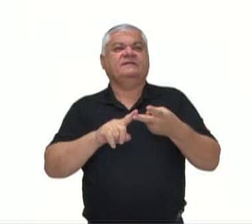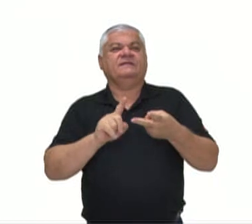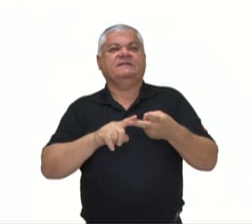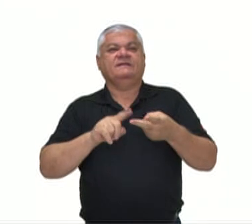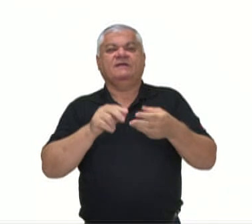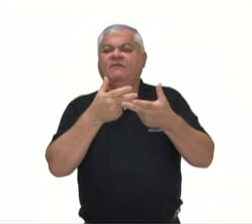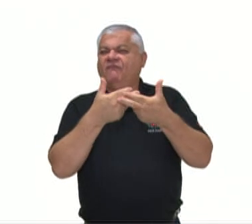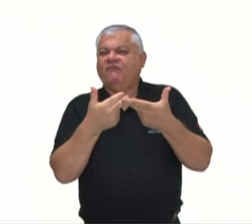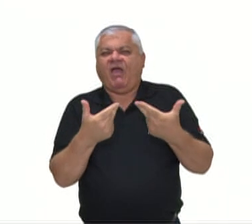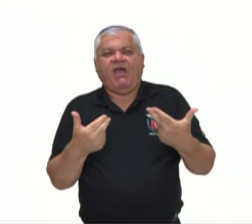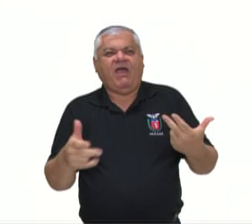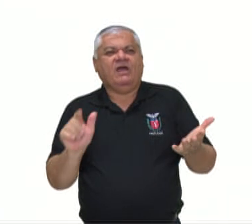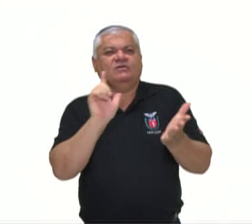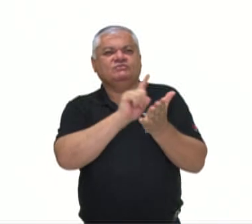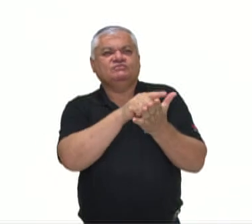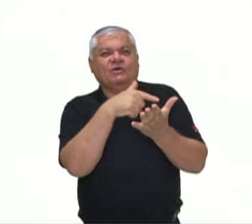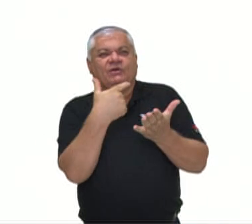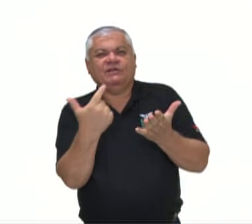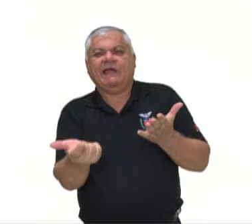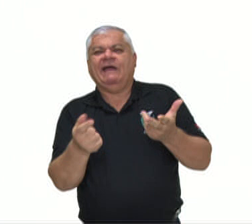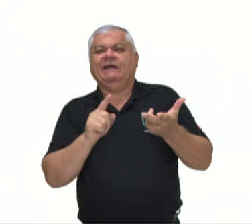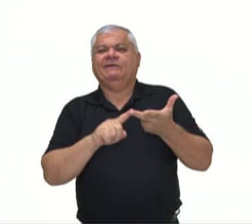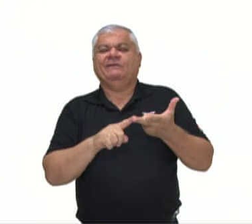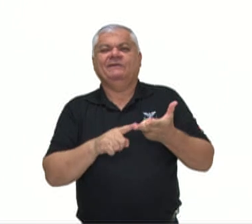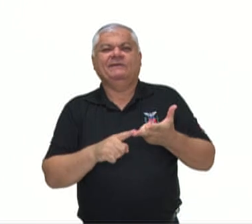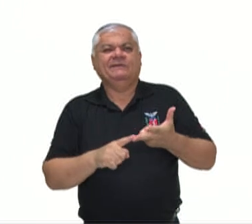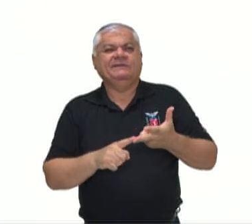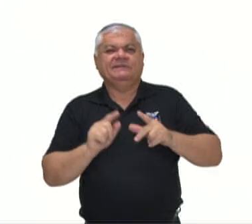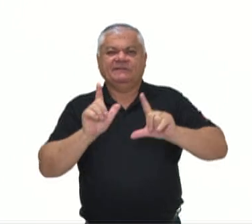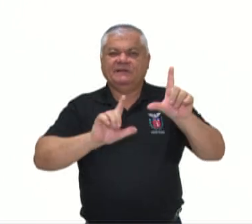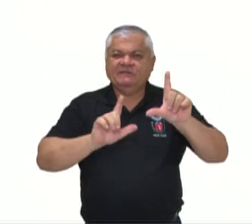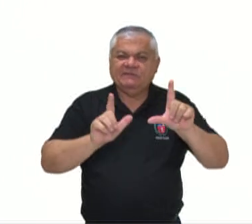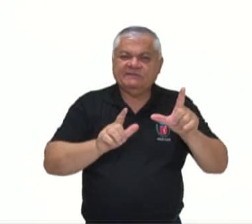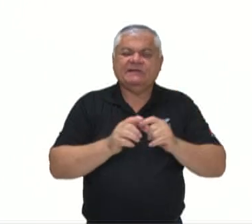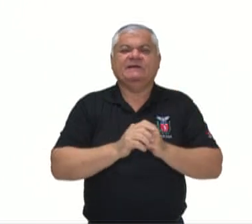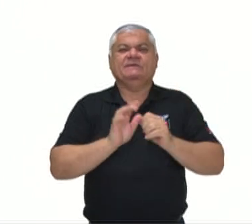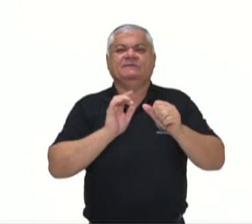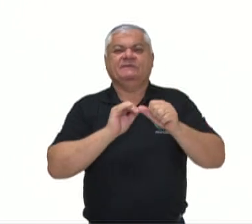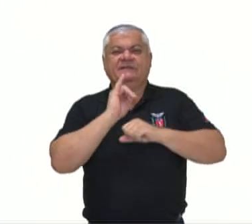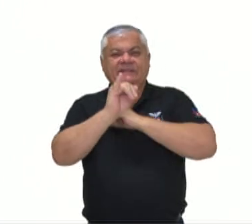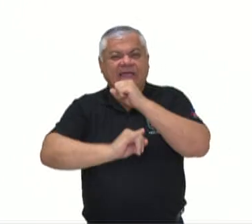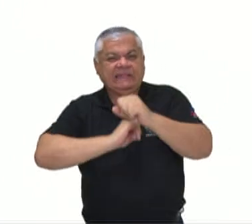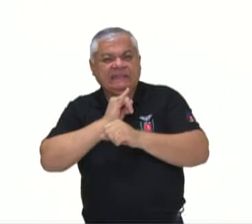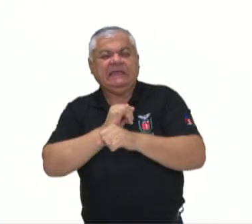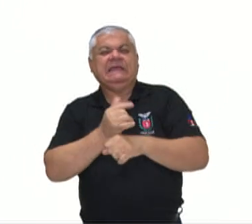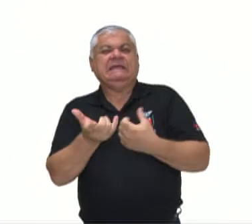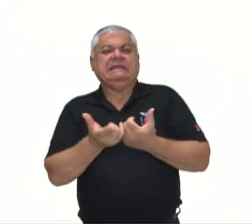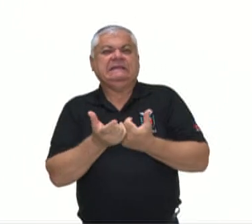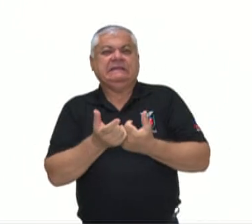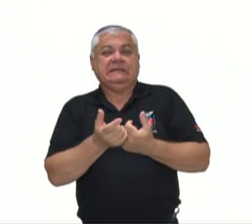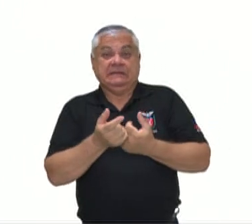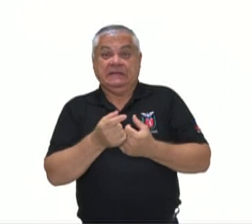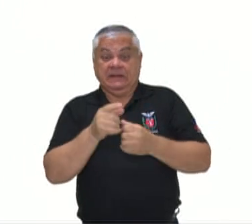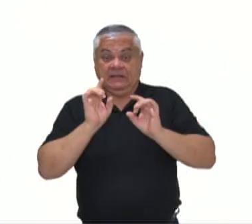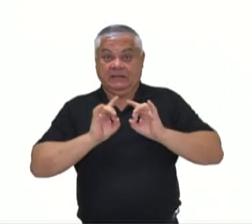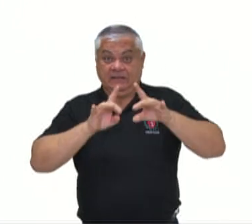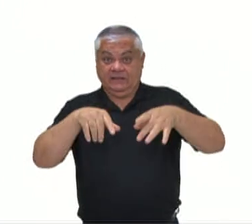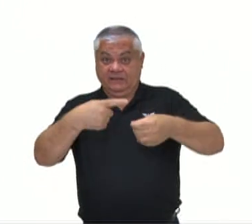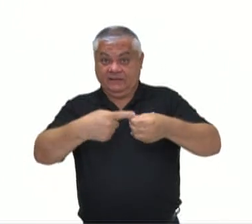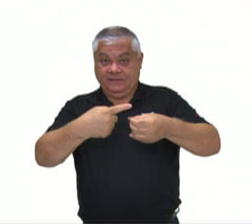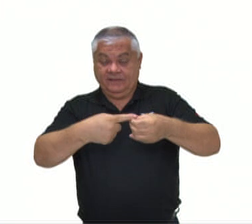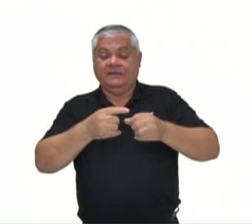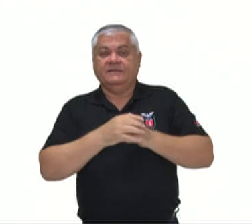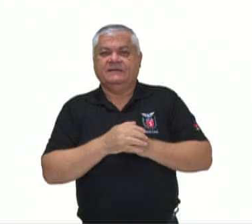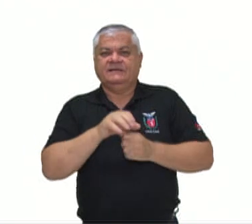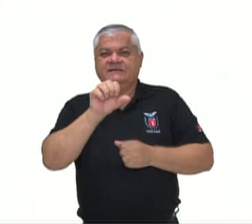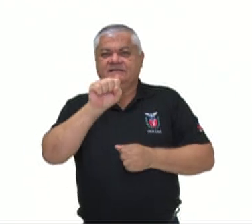speeds, picture and text, basic context. Então, quando a gente fala sobre internet, lá no ano 2000 na cidade de Sydney, você tinha